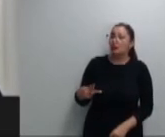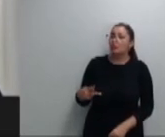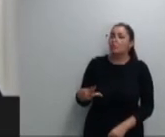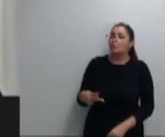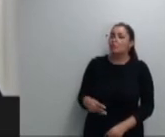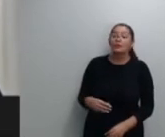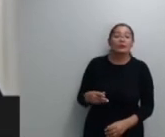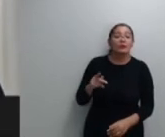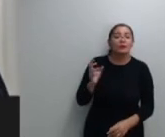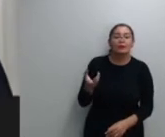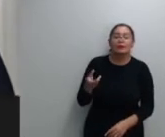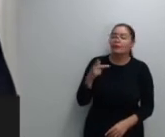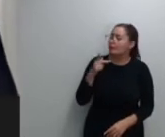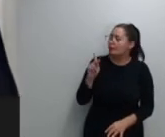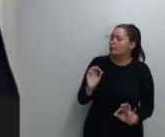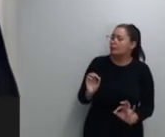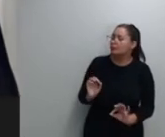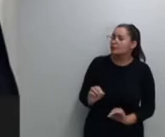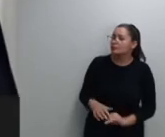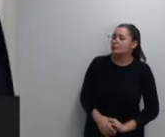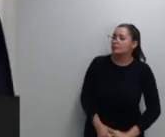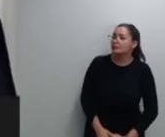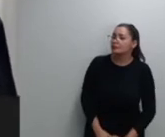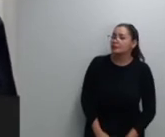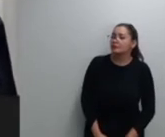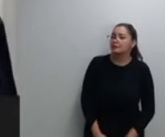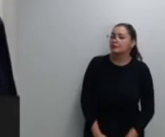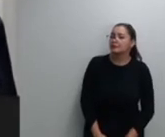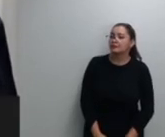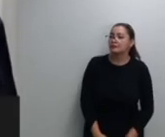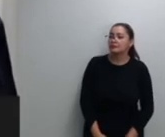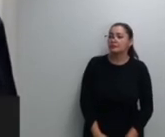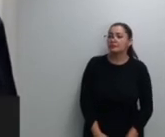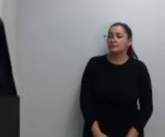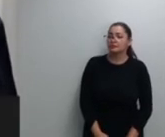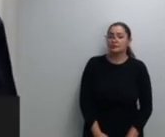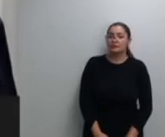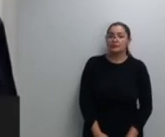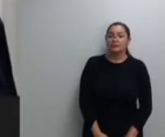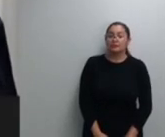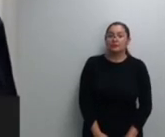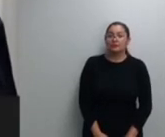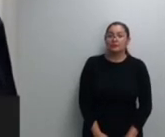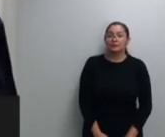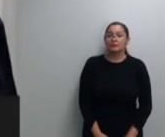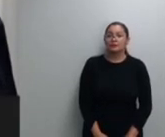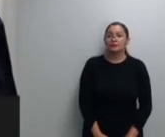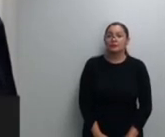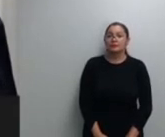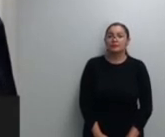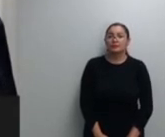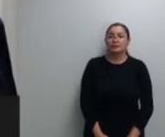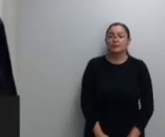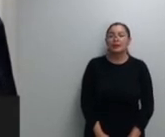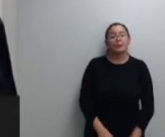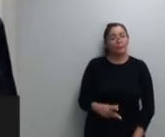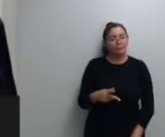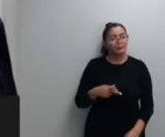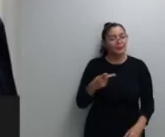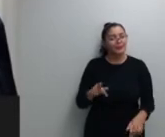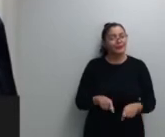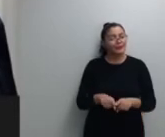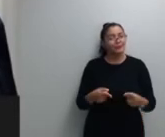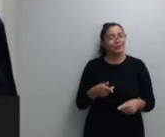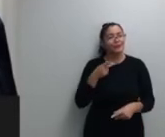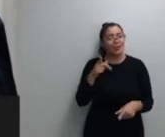coisa a respeito da... Porque o ministro Napoleão já voltou, né? Mas a senhora vai falar também, né? Mas, o ministro Benedito, se